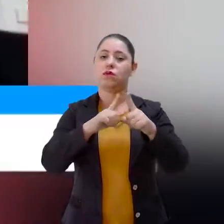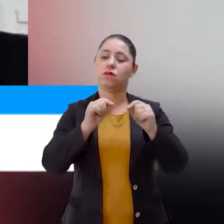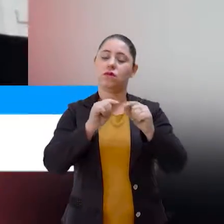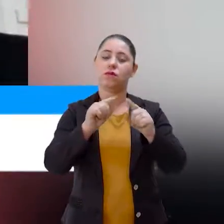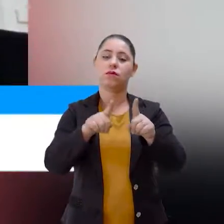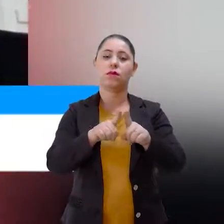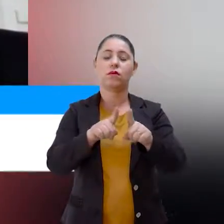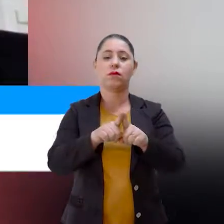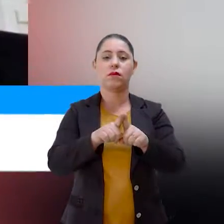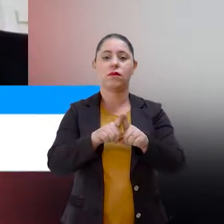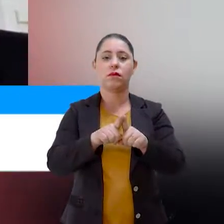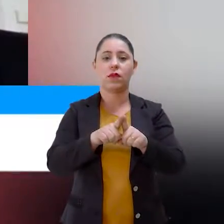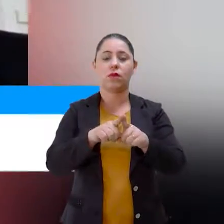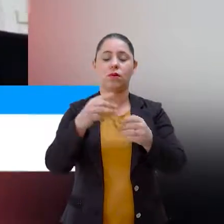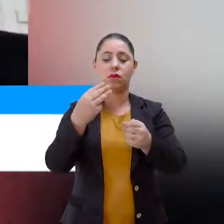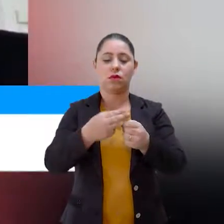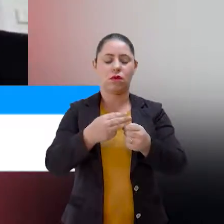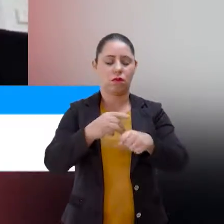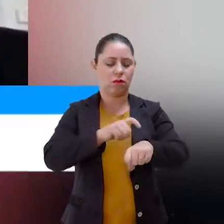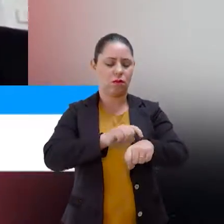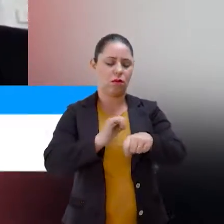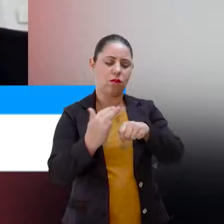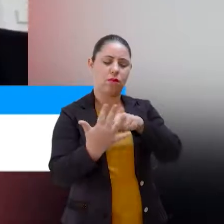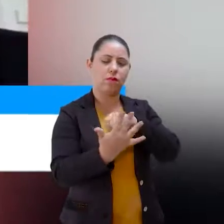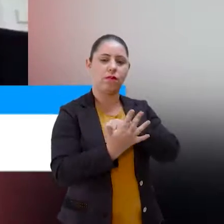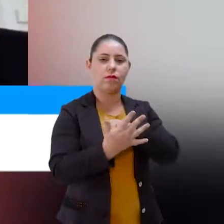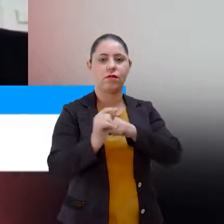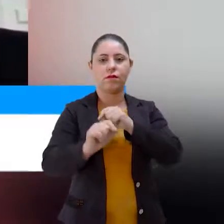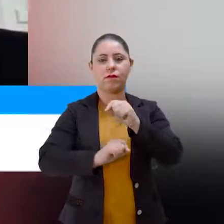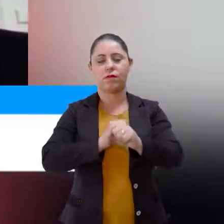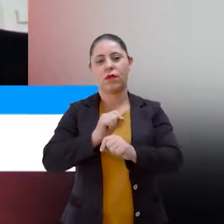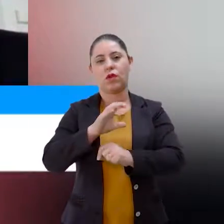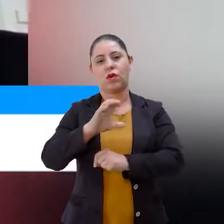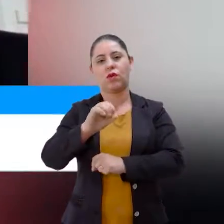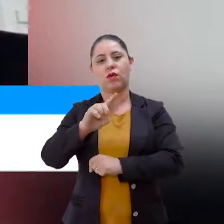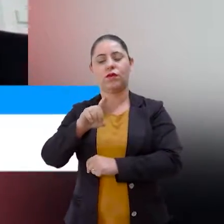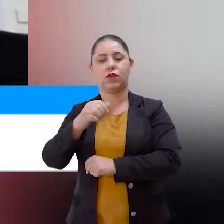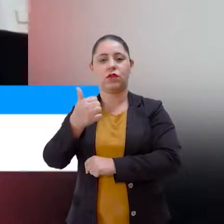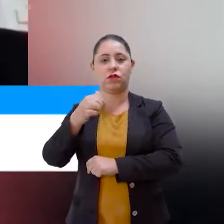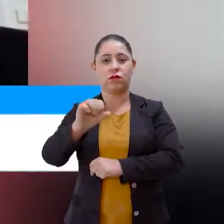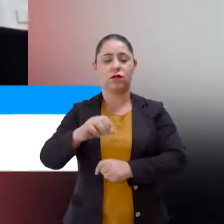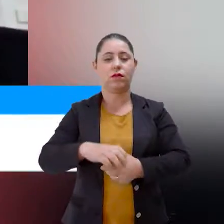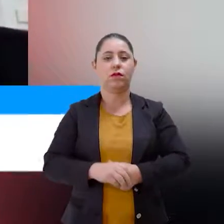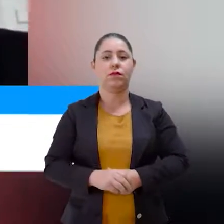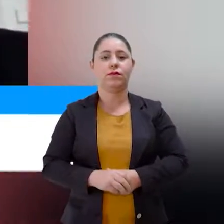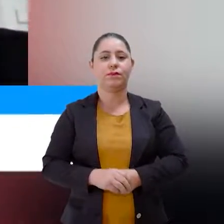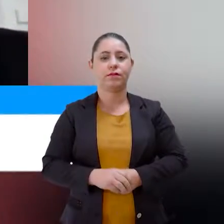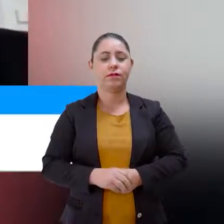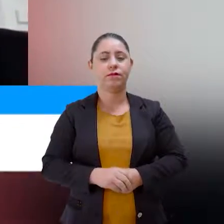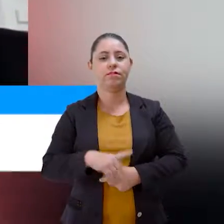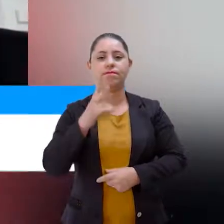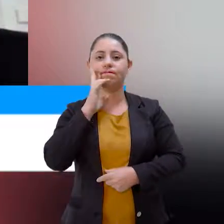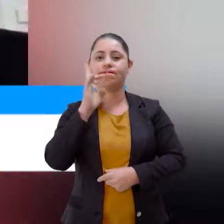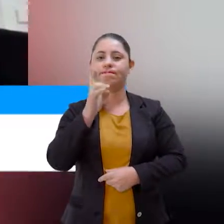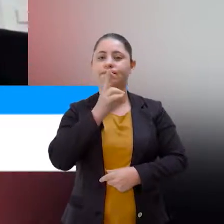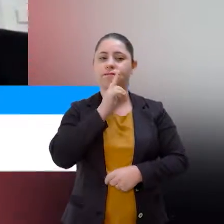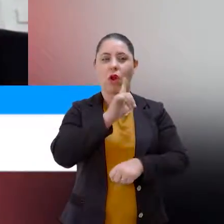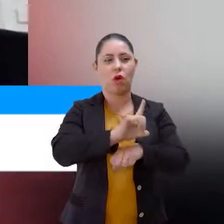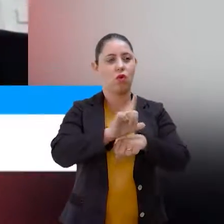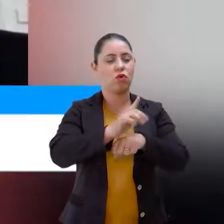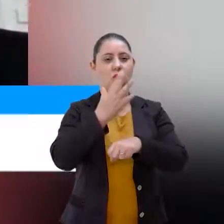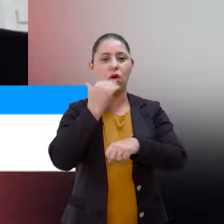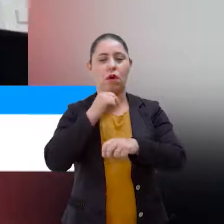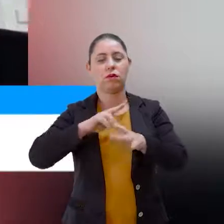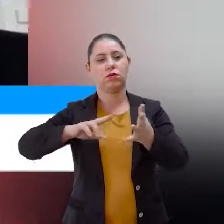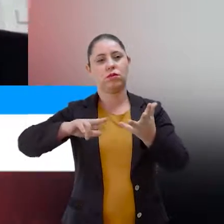e município. Durante o período de isolamento, por conta da pandemia Covid-19, em ramo dos restaurantes em geral,